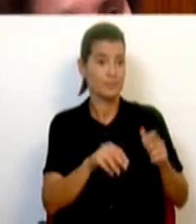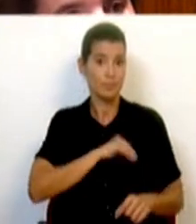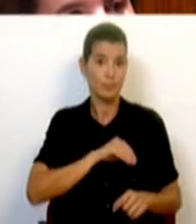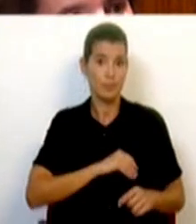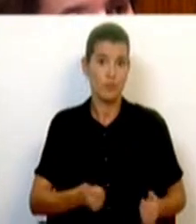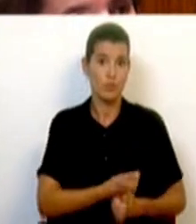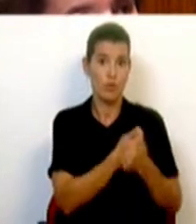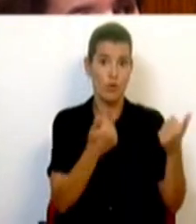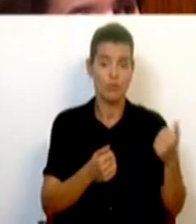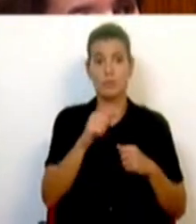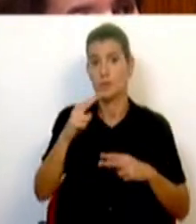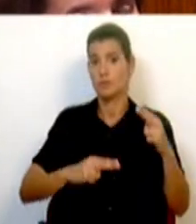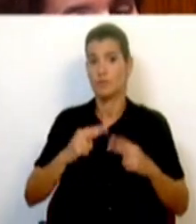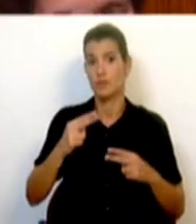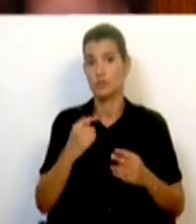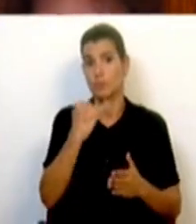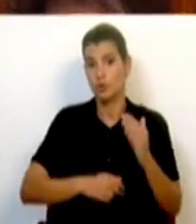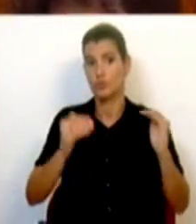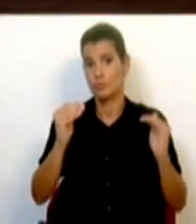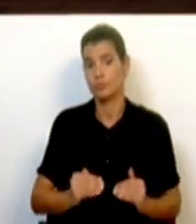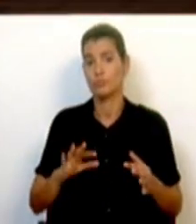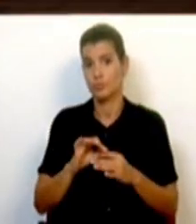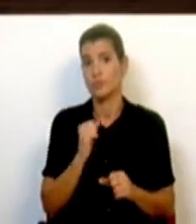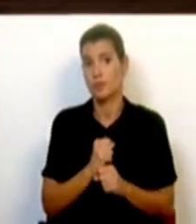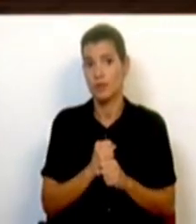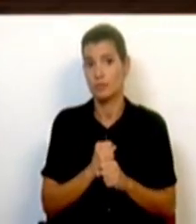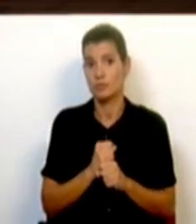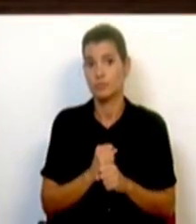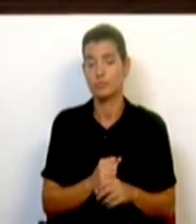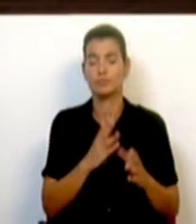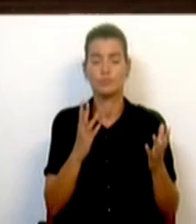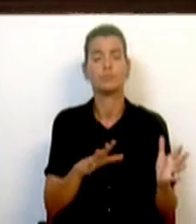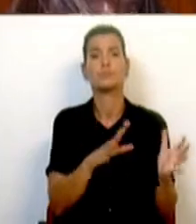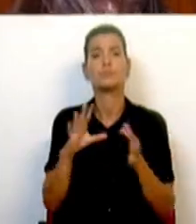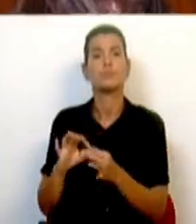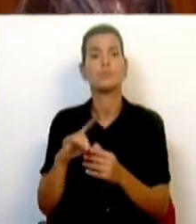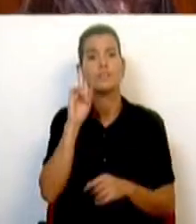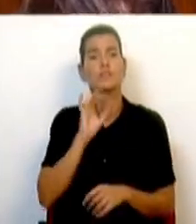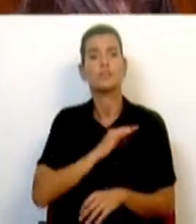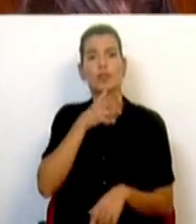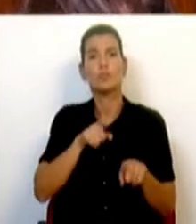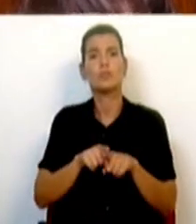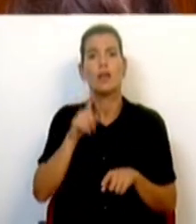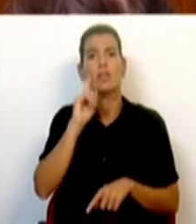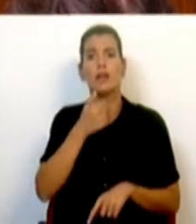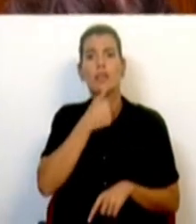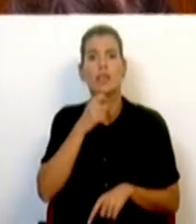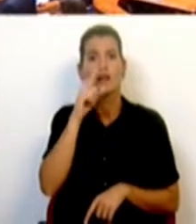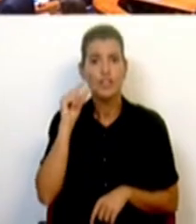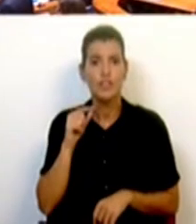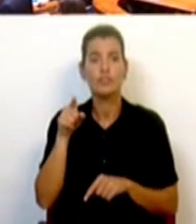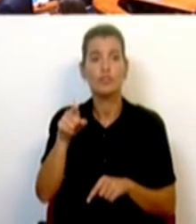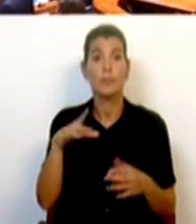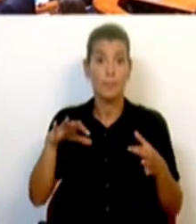e entre a redução da fiscalidade sobre o trabalho. Relativamente à Sra. Deputada Inês Sousa Real,